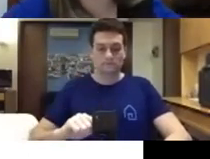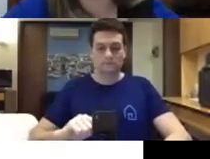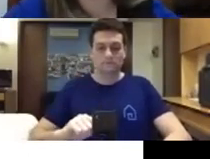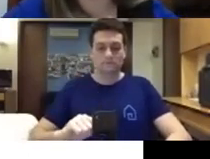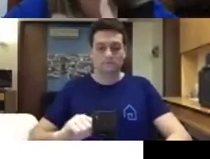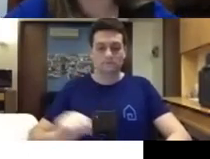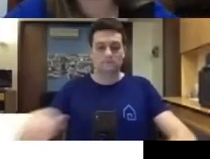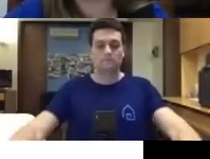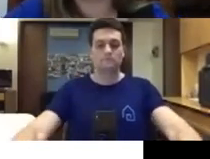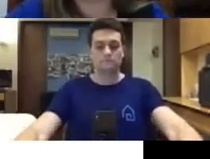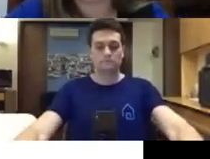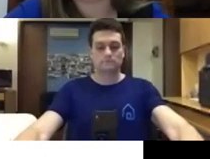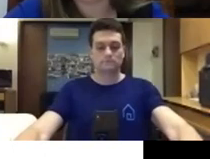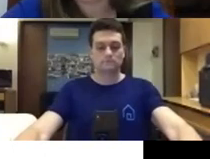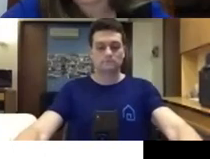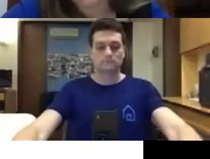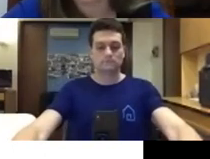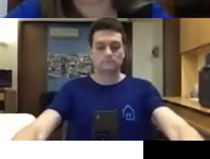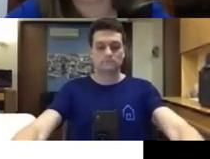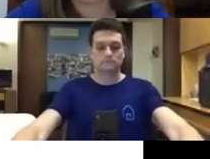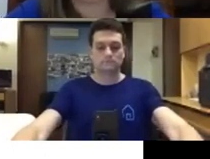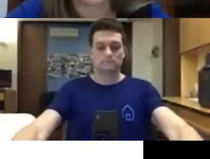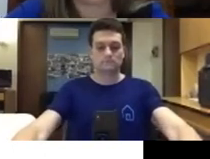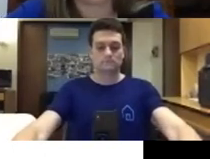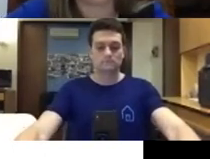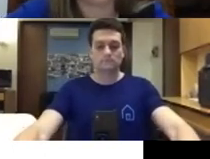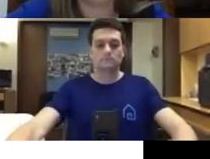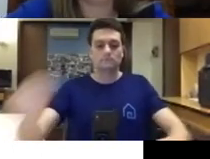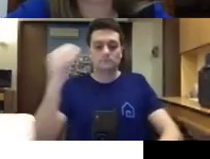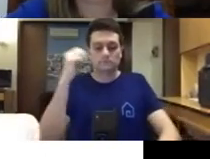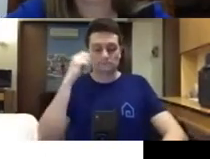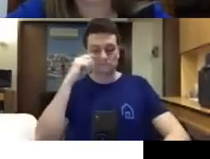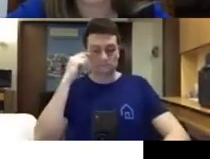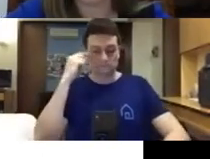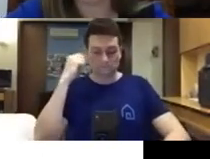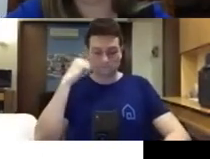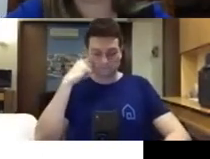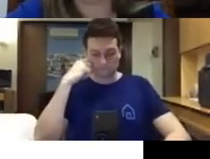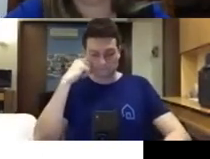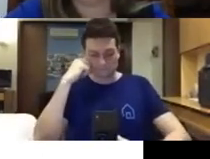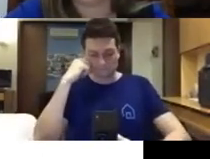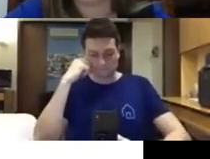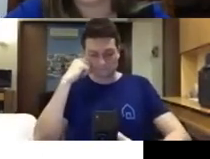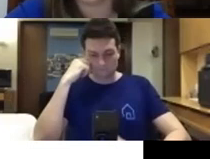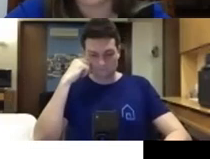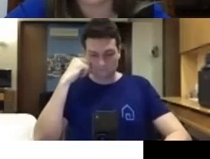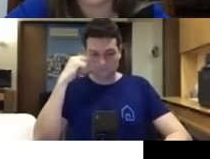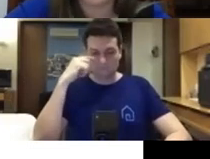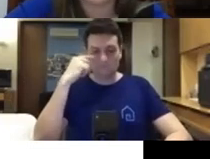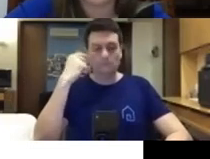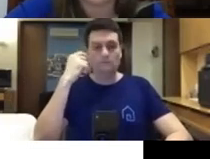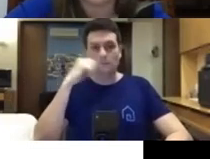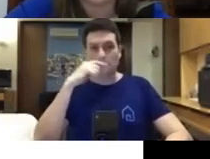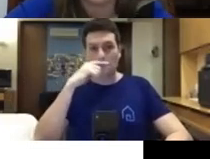né? Então, peças muito esbeltas vão me prejudicar nesse sentido. Um cobrimento suficiente, então, para proteção da